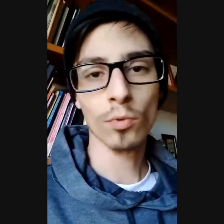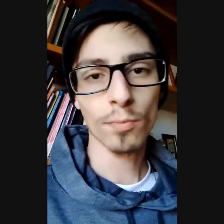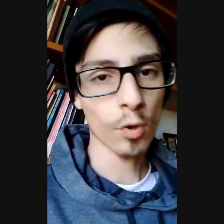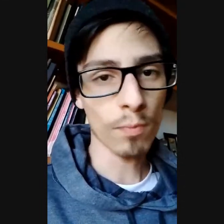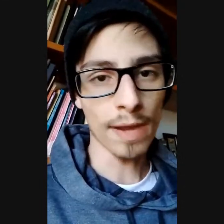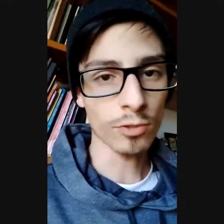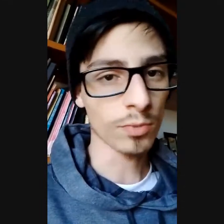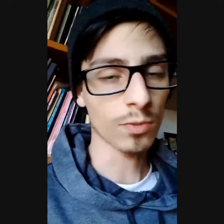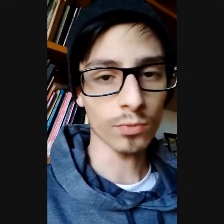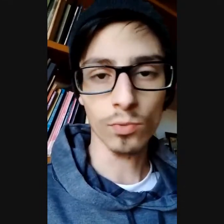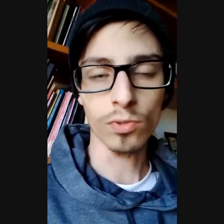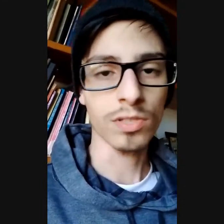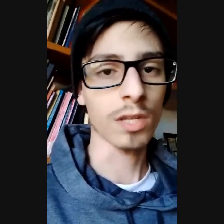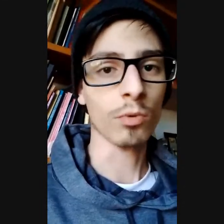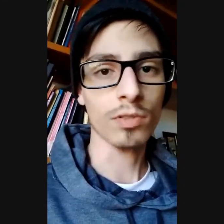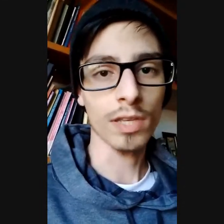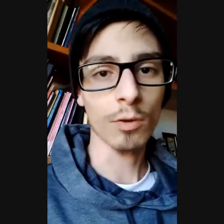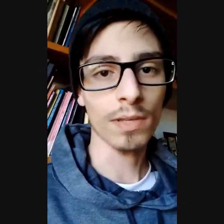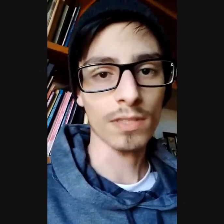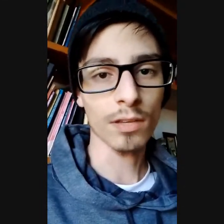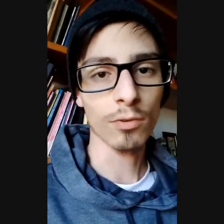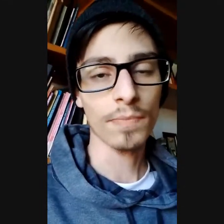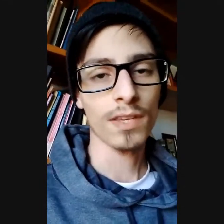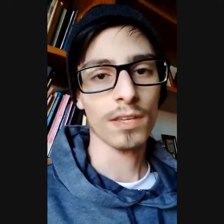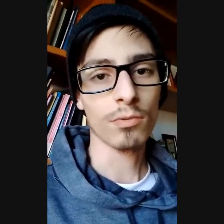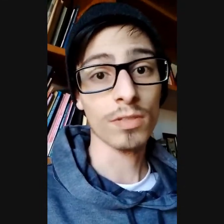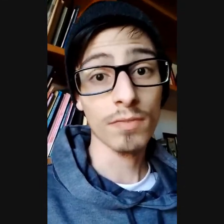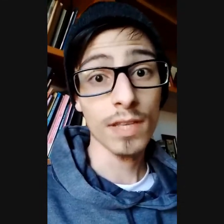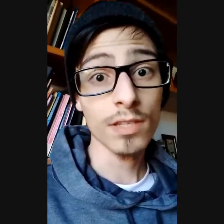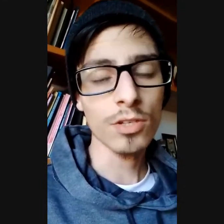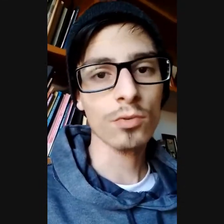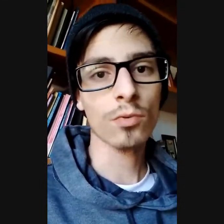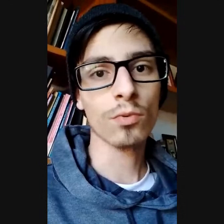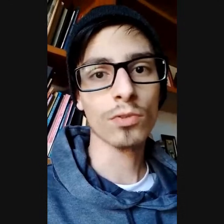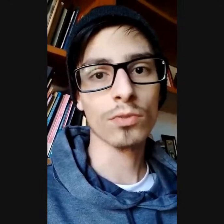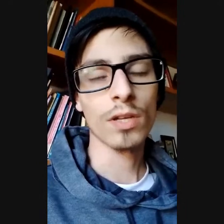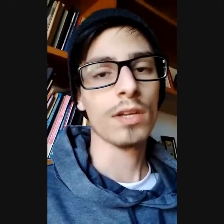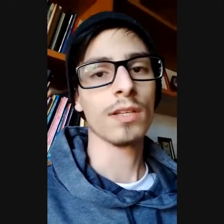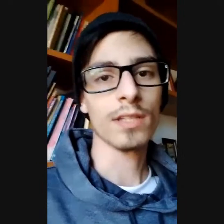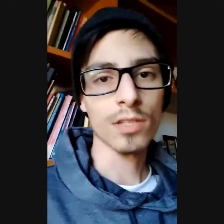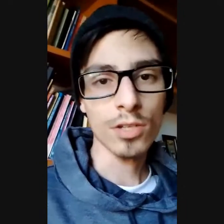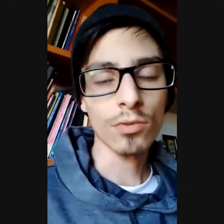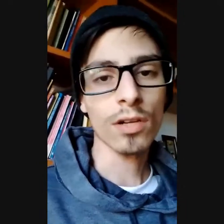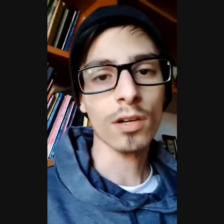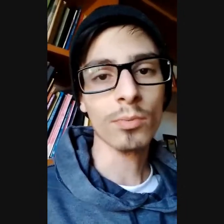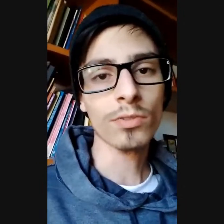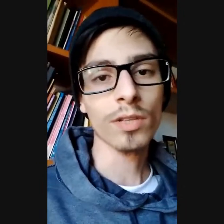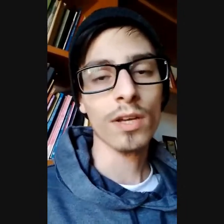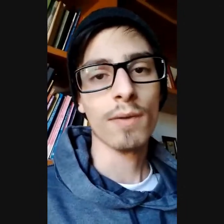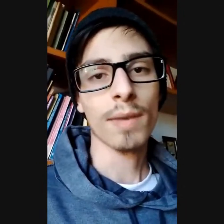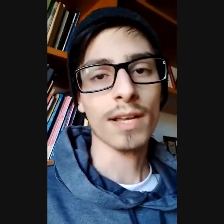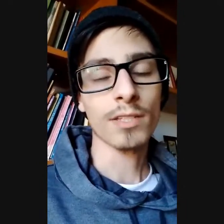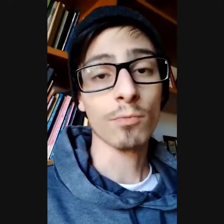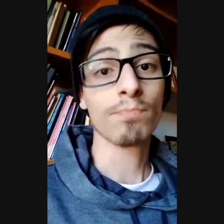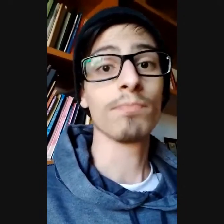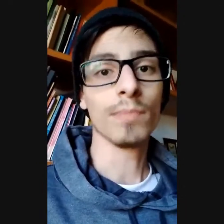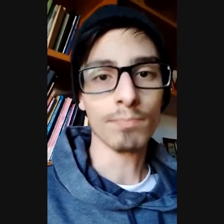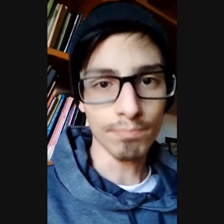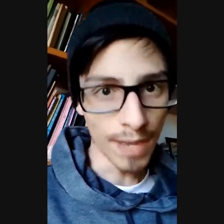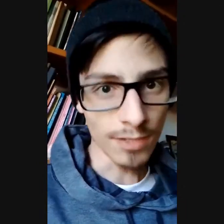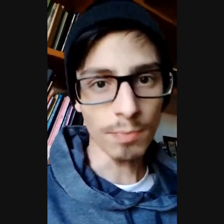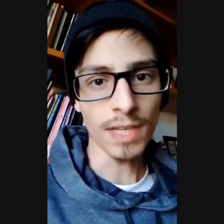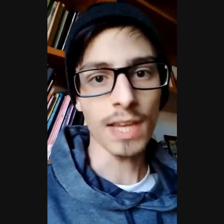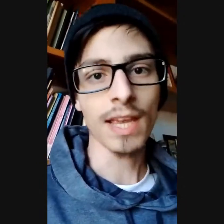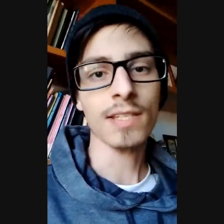deixou todo mundo preocupado sobre o seu futuro. Sei que muitos aí estão pensando, inclusive, em desistir do curso, em desistir do campus, mas